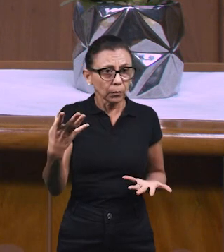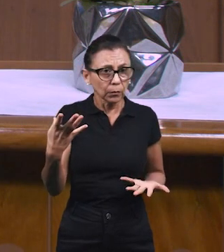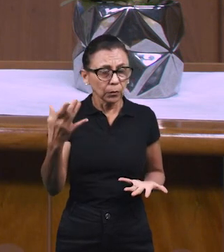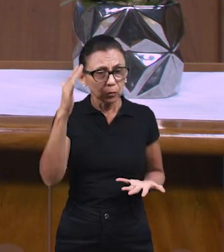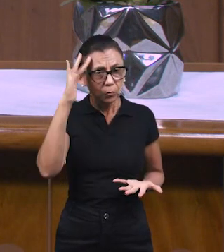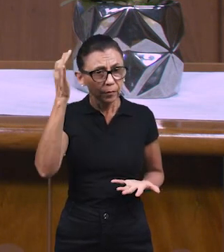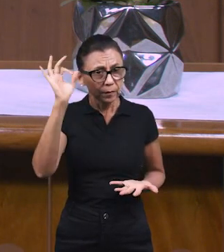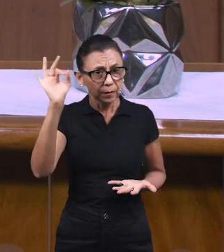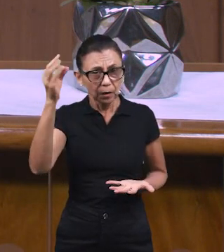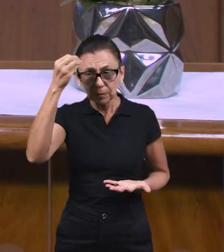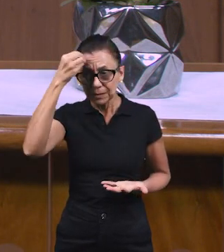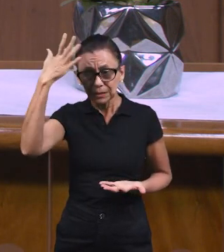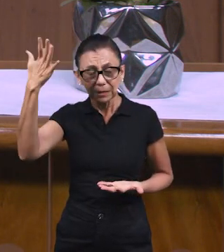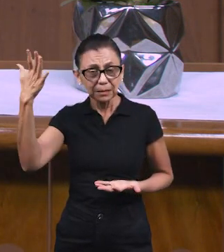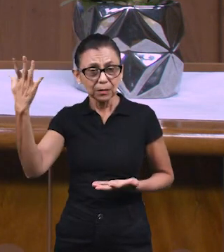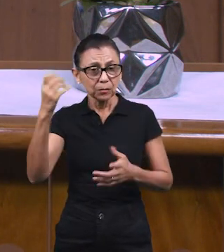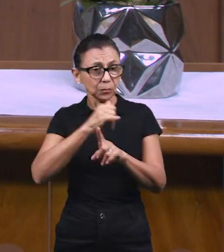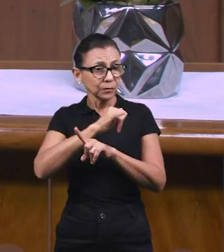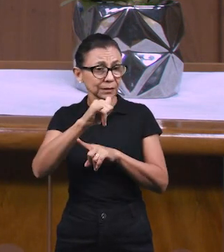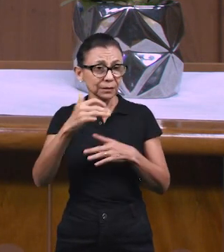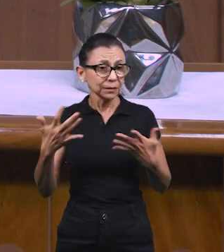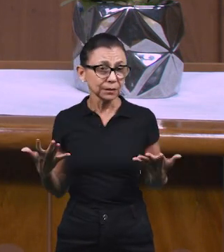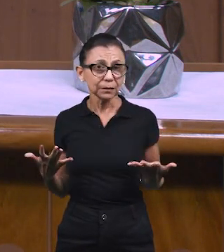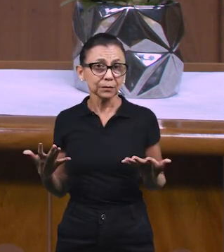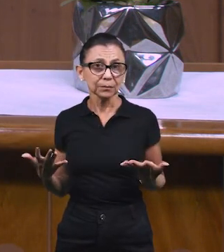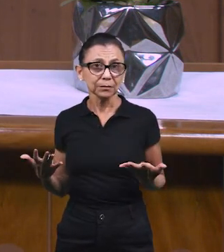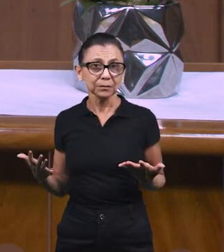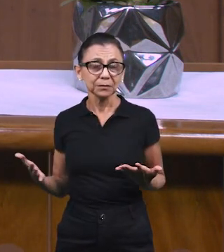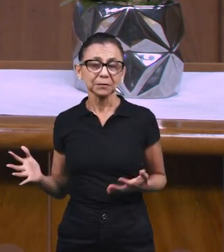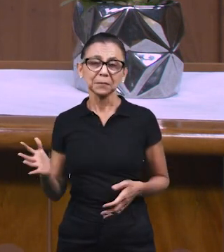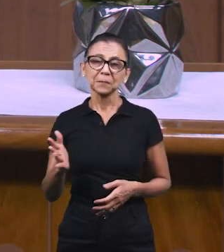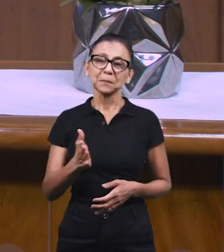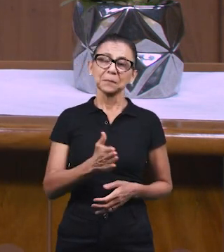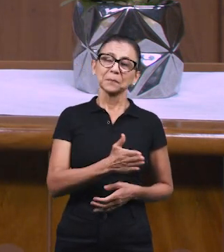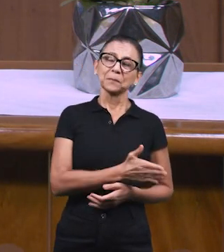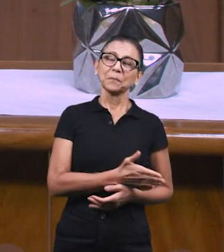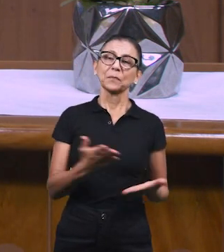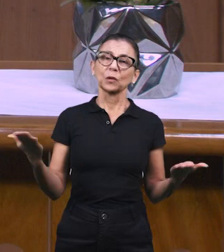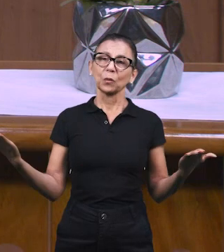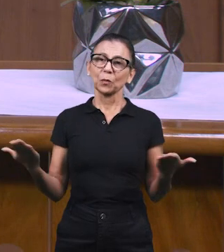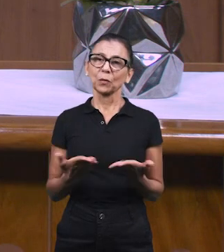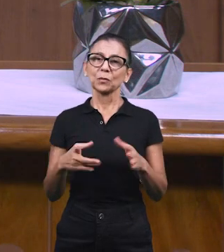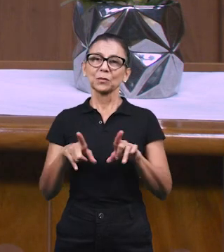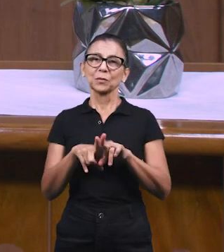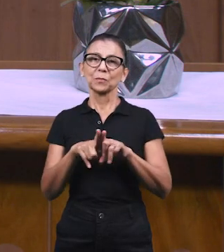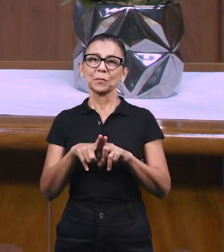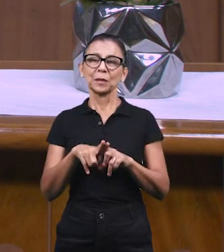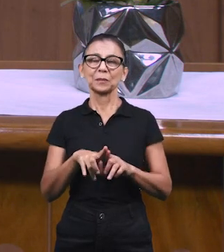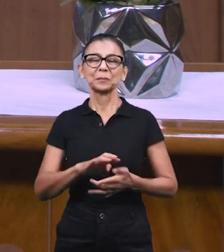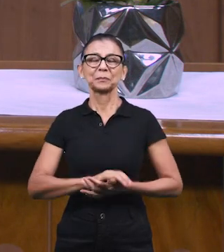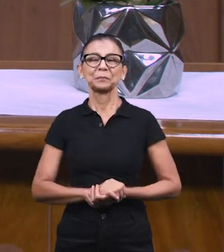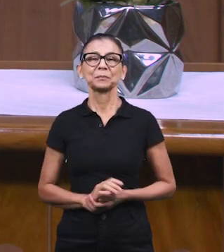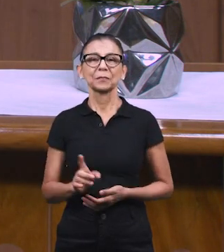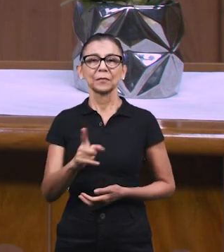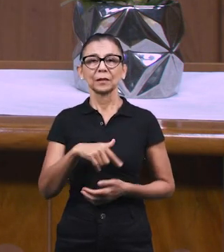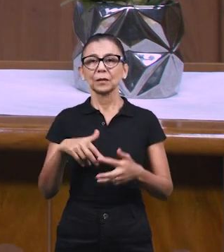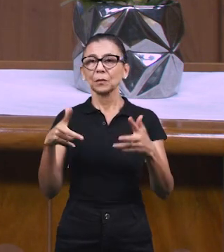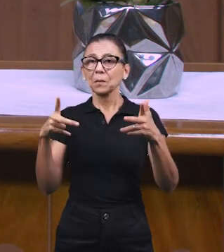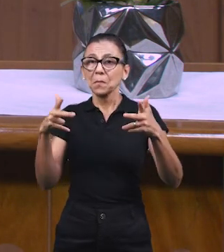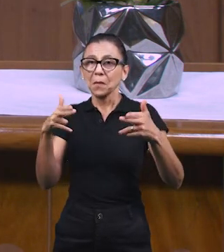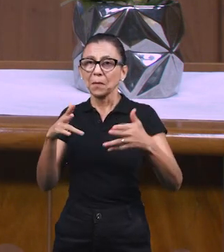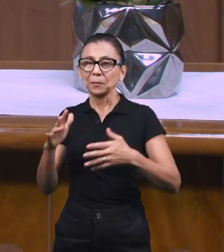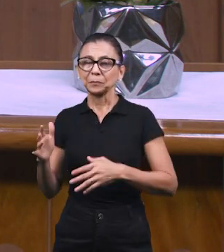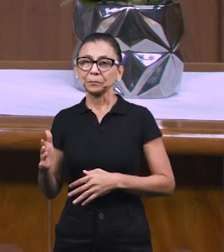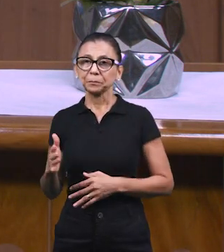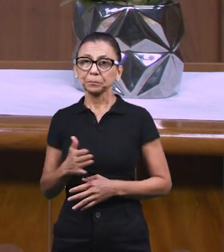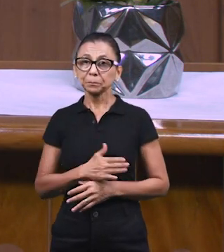lento. E assim é o homem. E diz a palavra do Senhor que quando Jesus